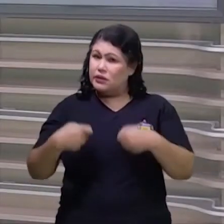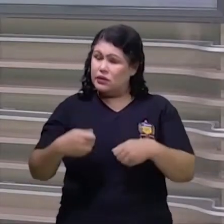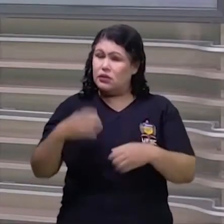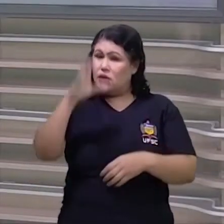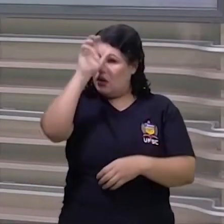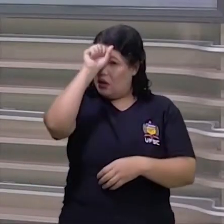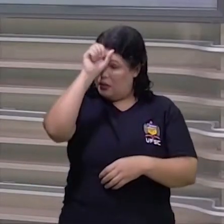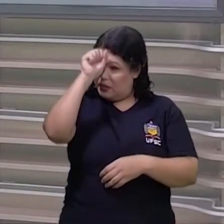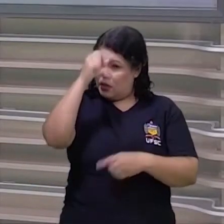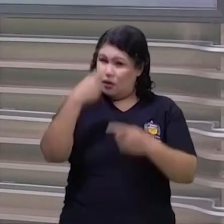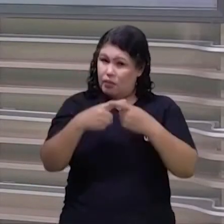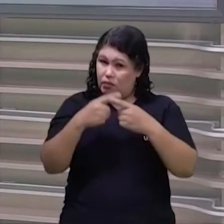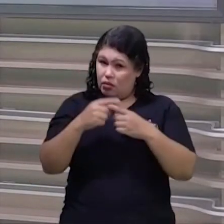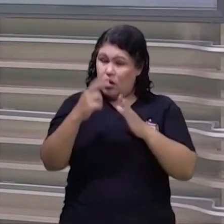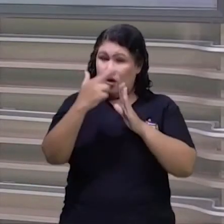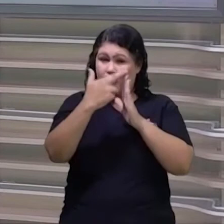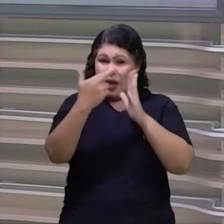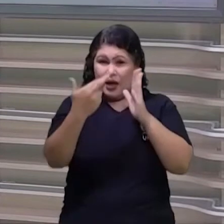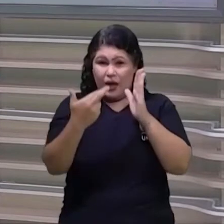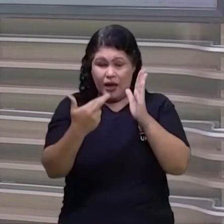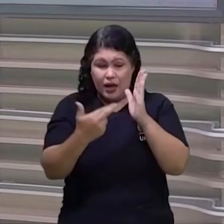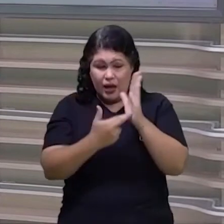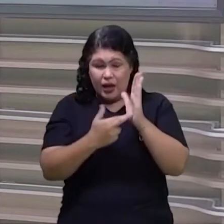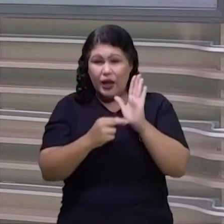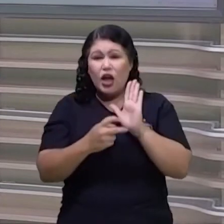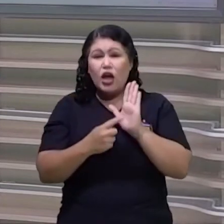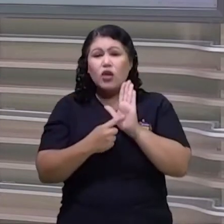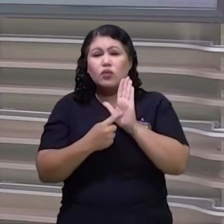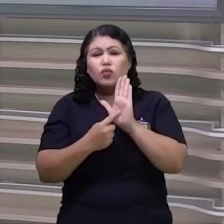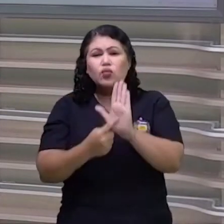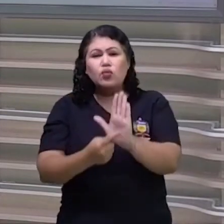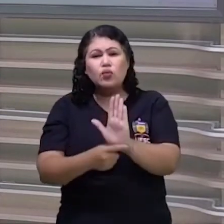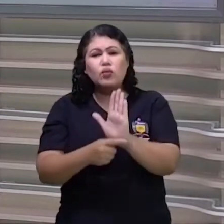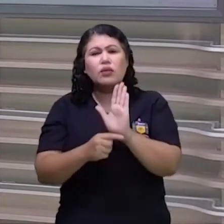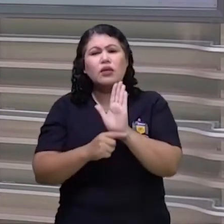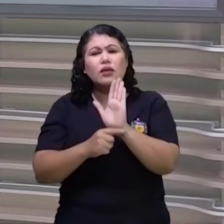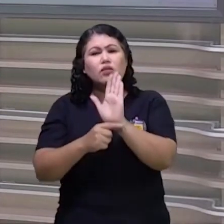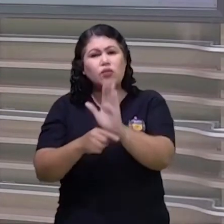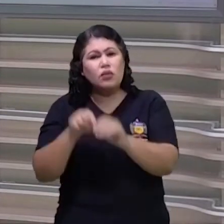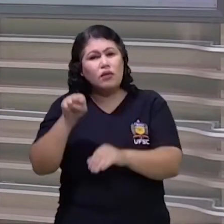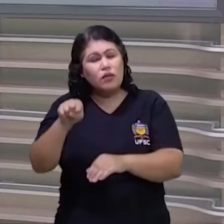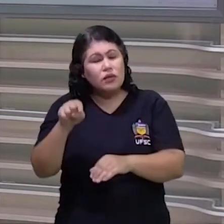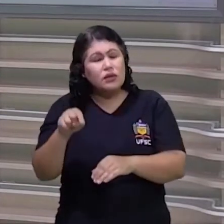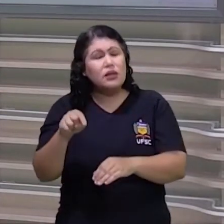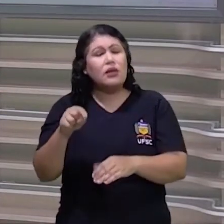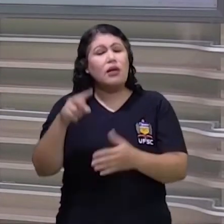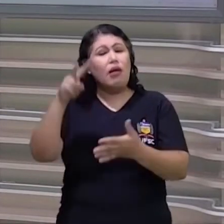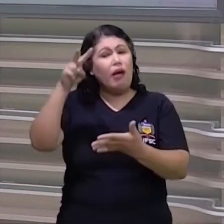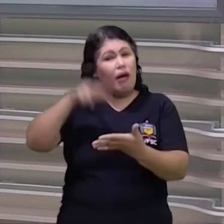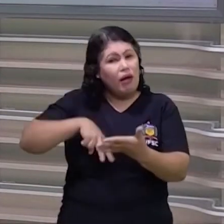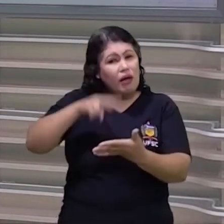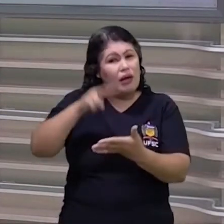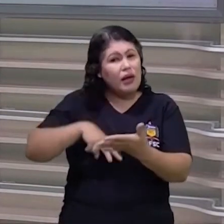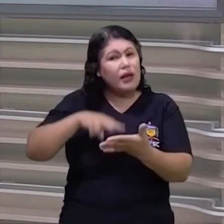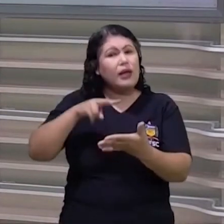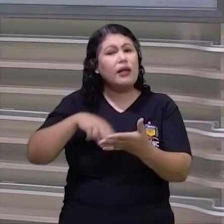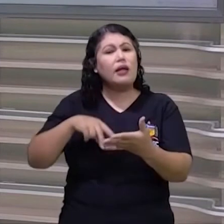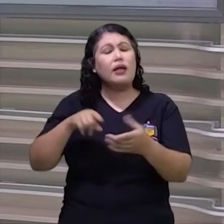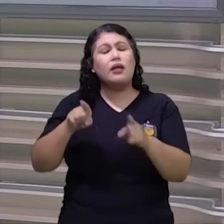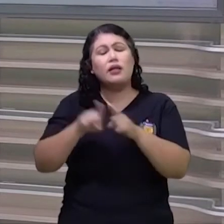E essas regras nos facilitam, além das leituras que vocês têm que fazer. Leituras de livros e essas coisas